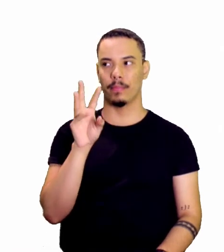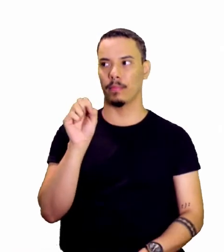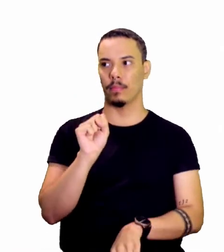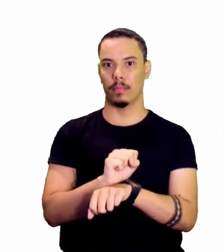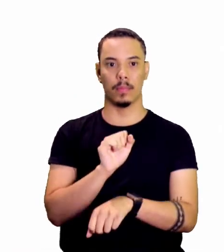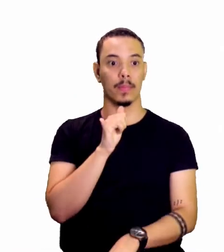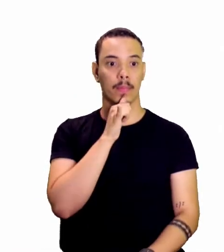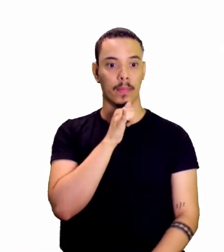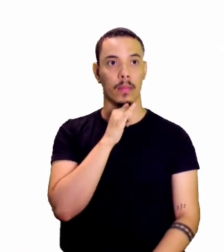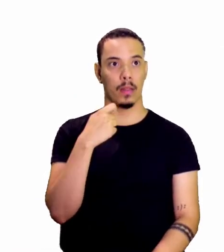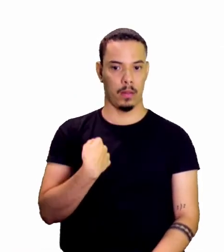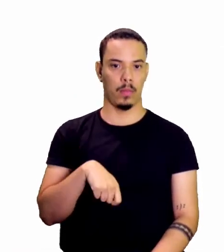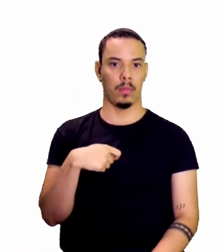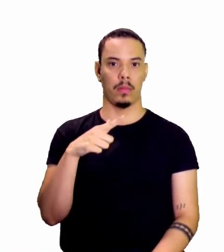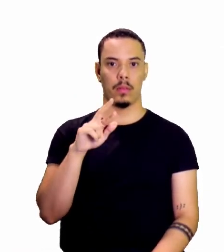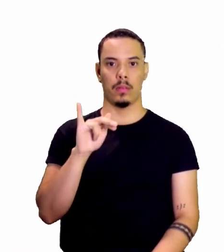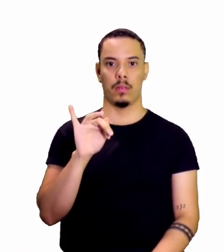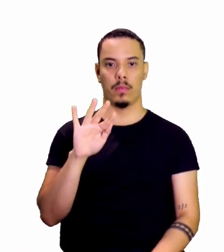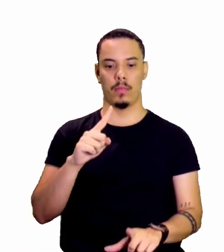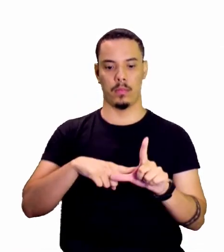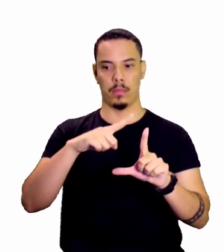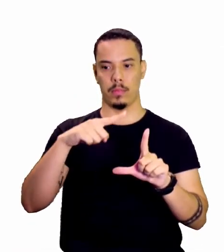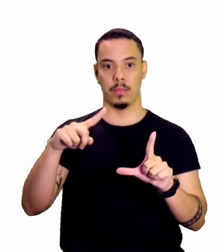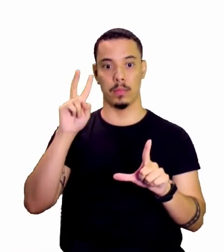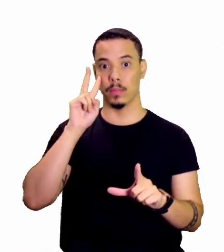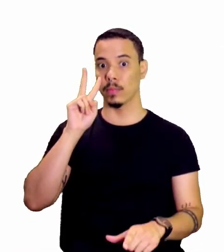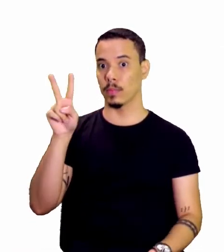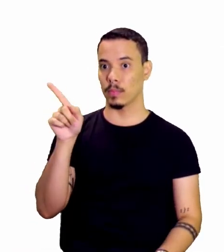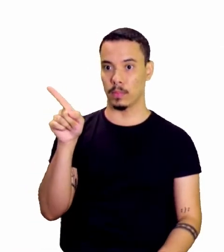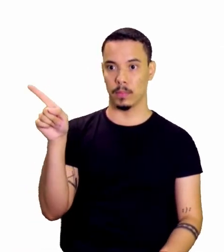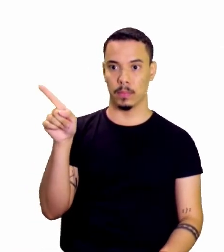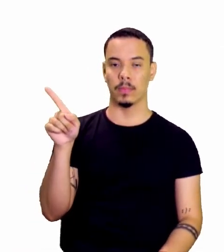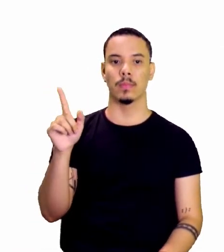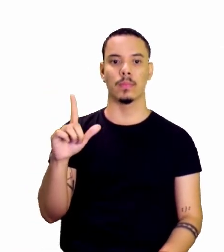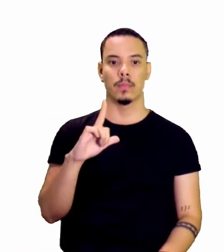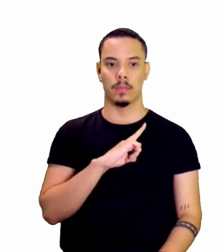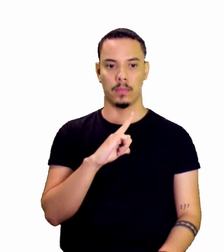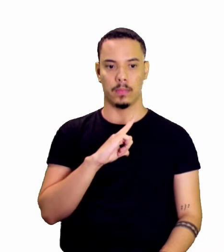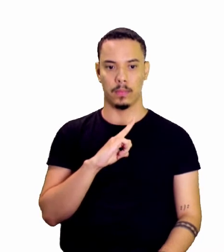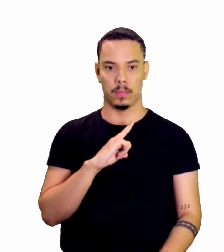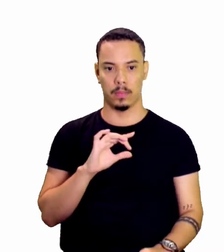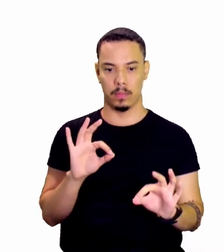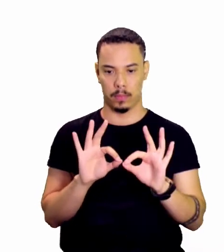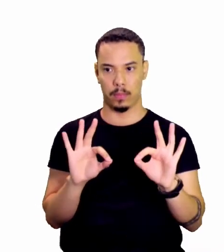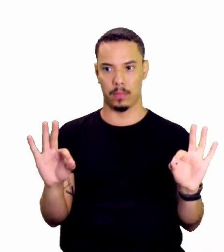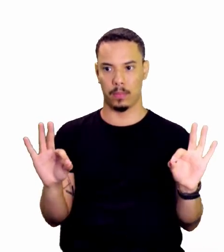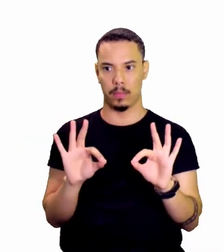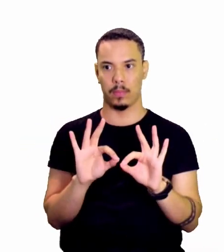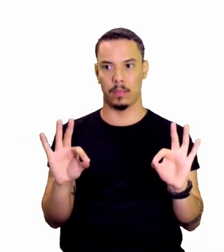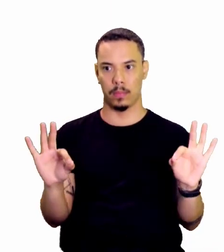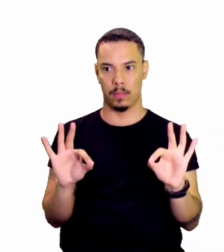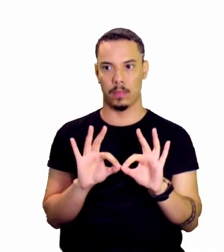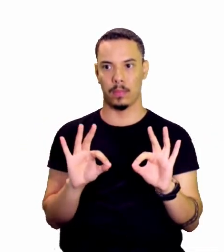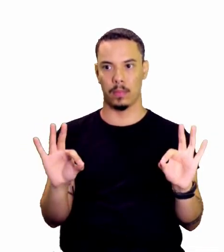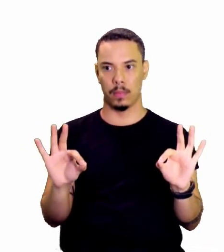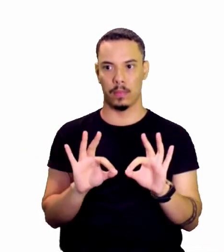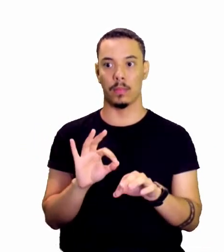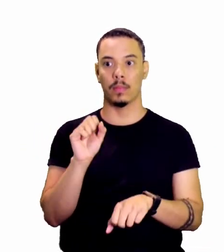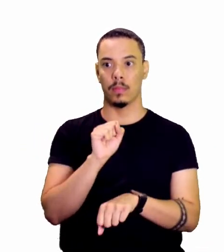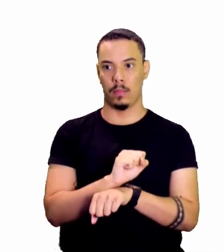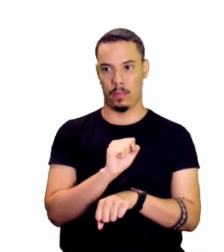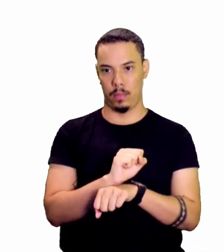eu tenho que olhar o gráfico então aqui pessoal Olha só eu tenho um gráfico aqui que o eixo horizontal é dado em